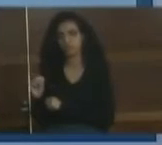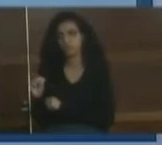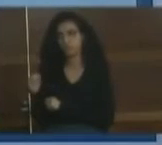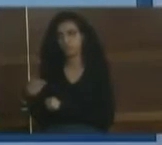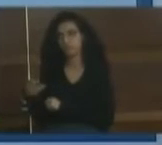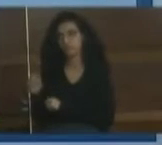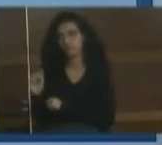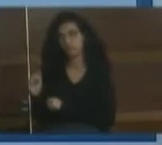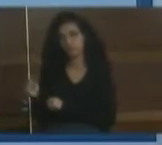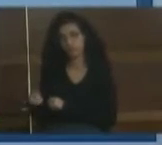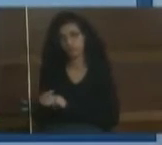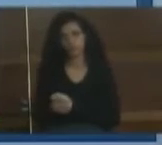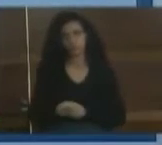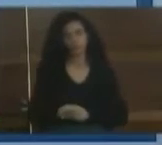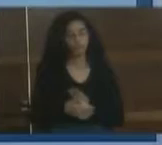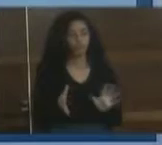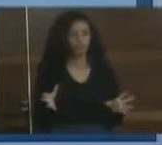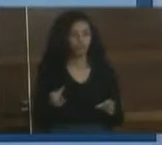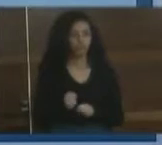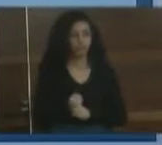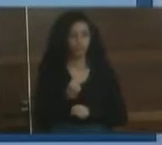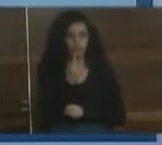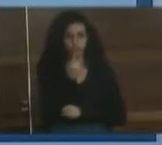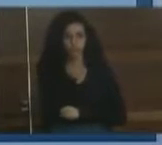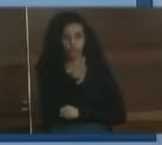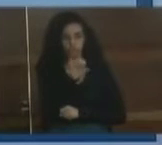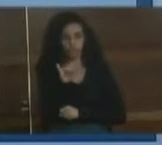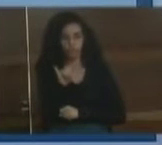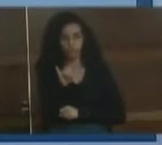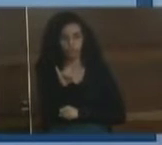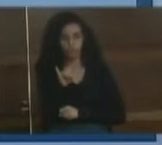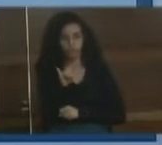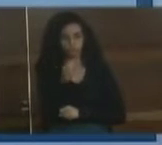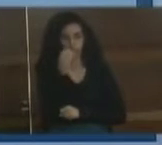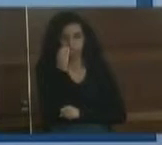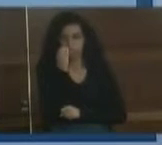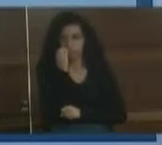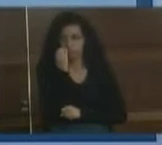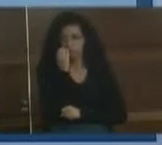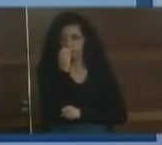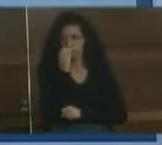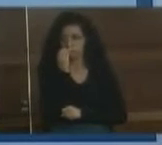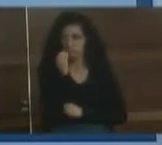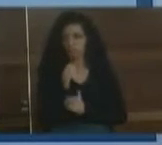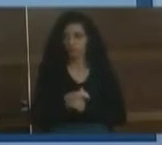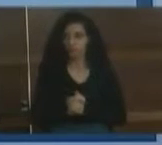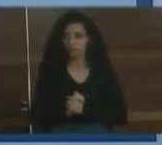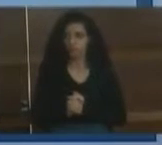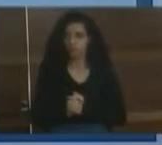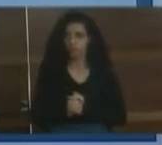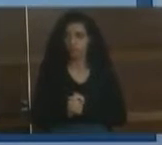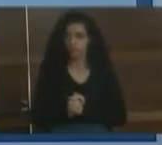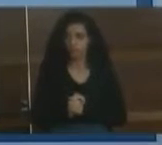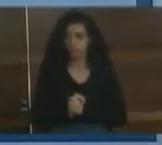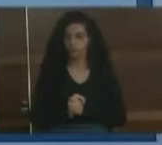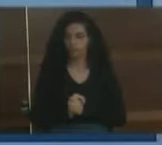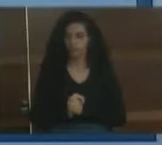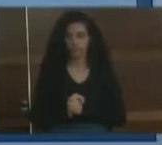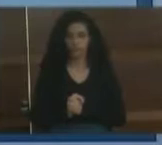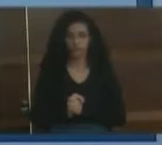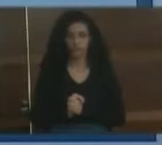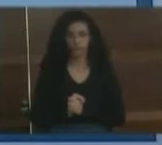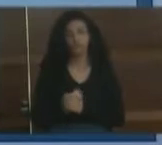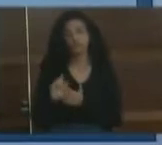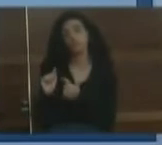484 mil um total de 1 bilhão 152 milhões 151 151 151